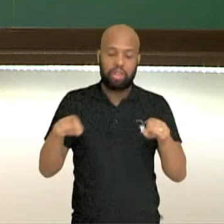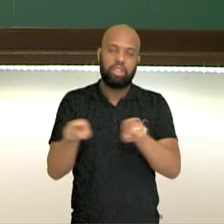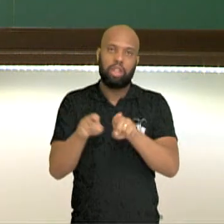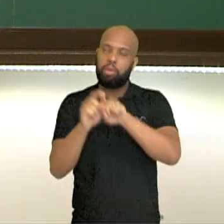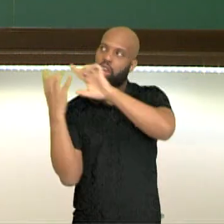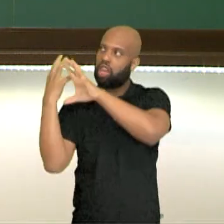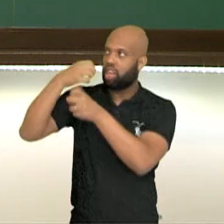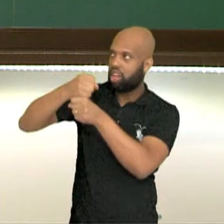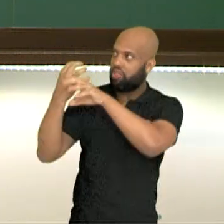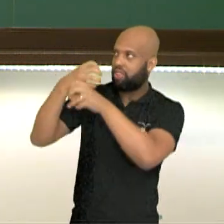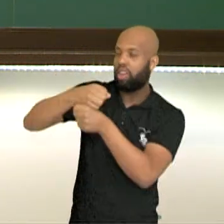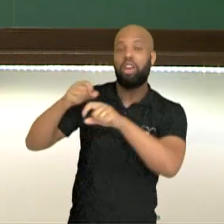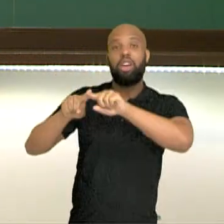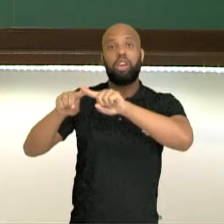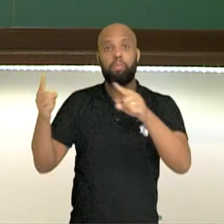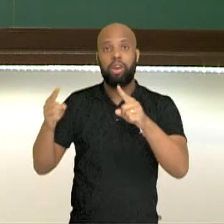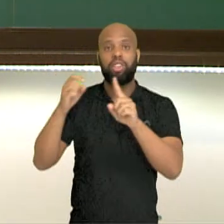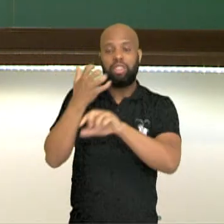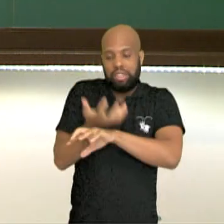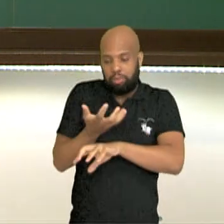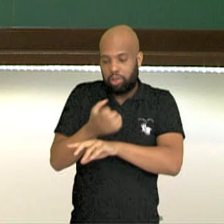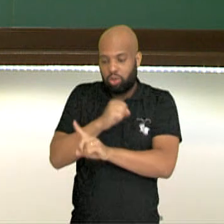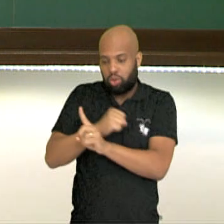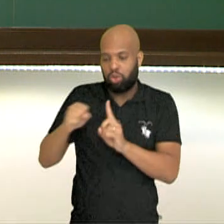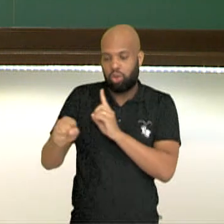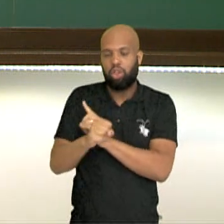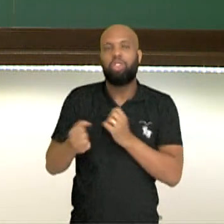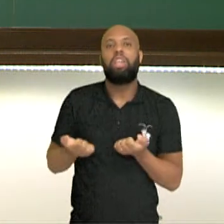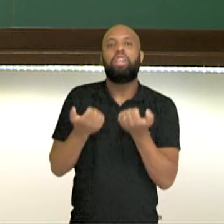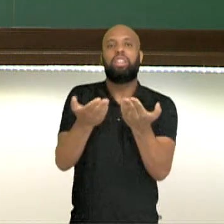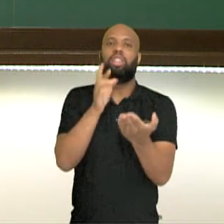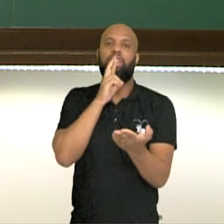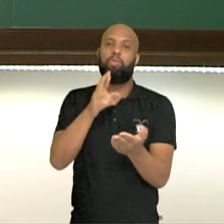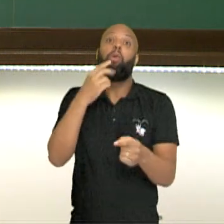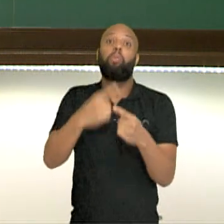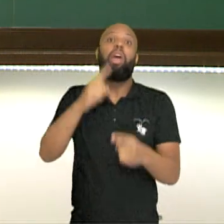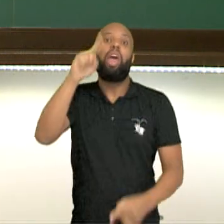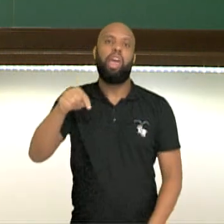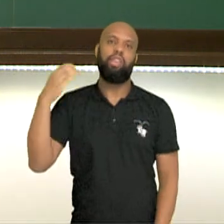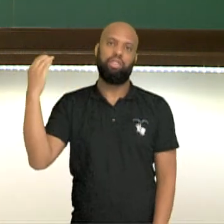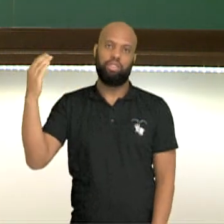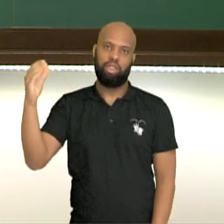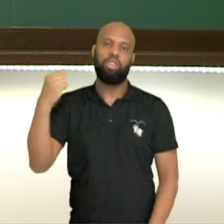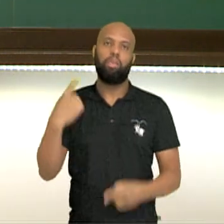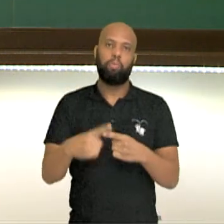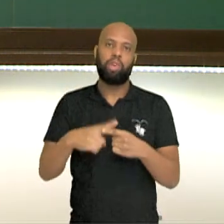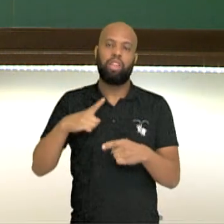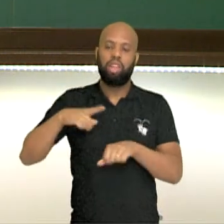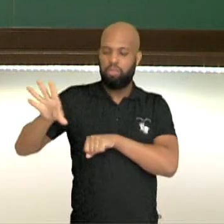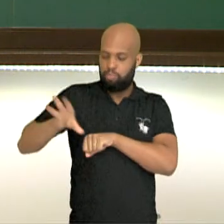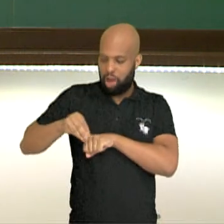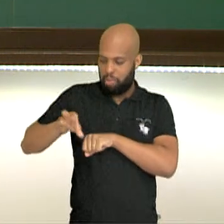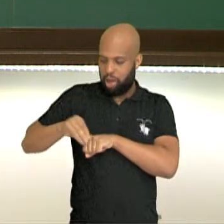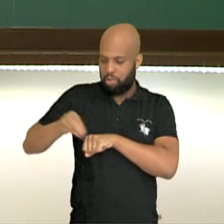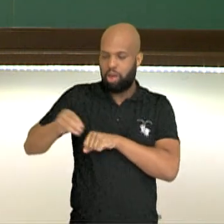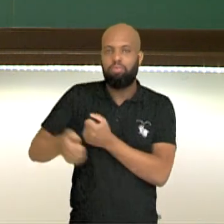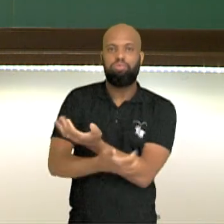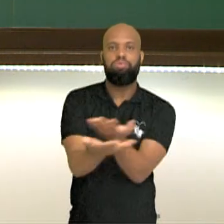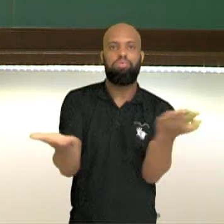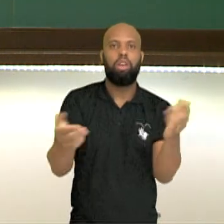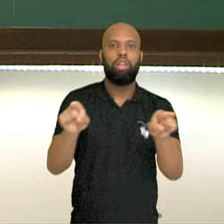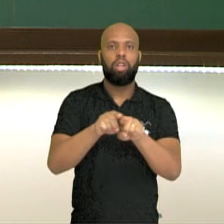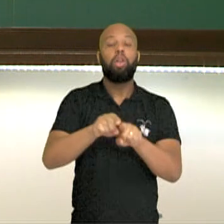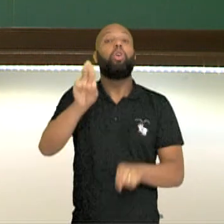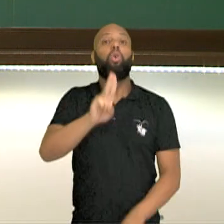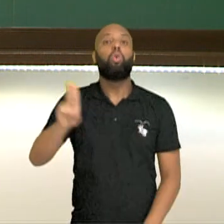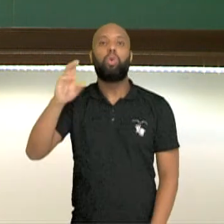sociologia, quanto uma ciência, ela dá uma resposta, ela agrega algum valor, ela traz o conhecimento efetivo através da